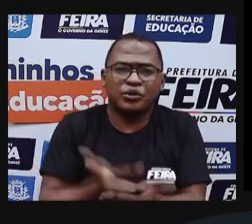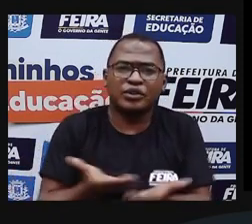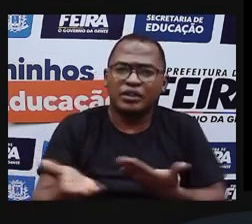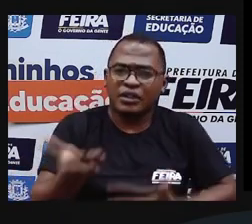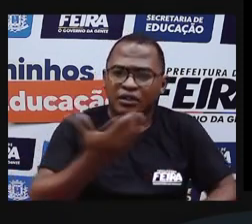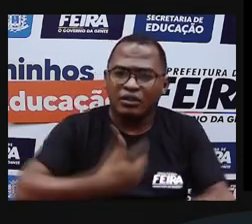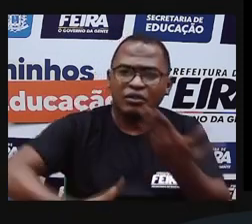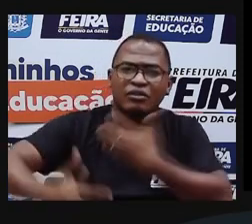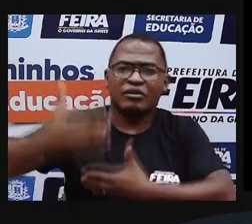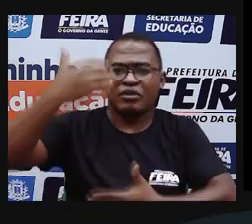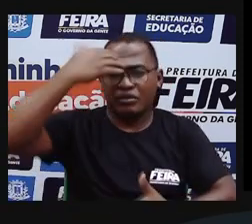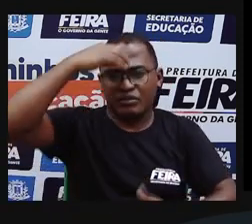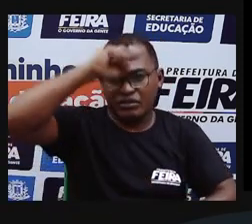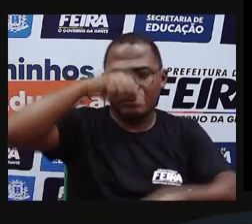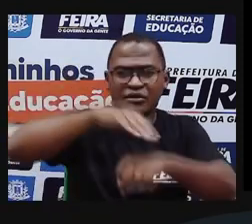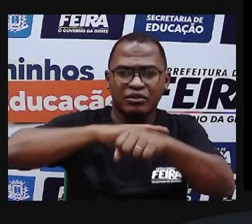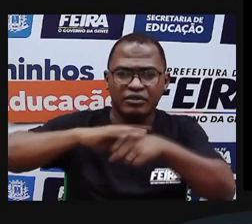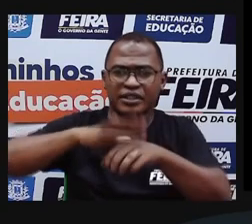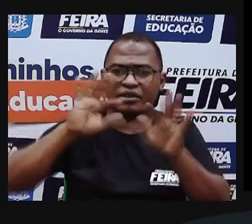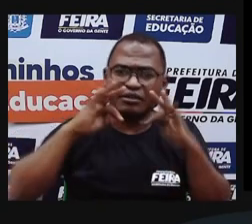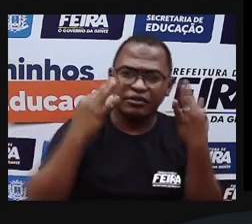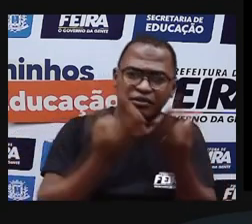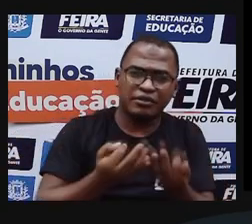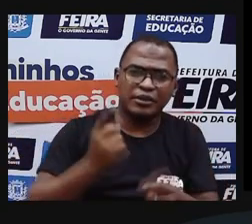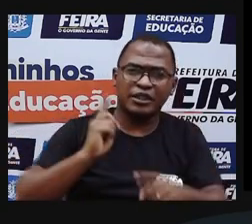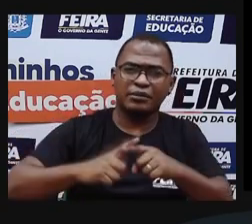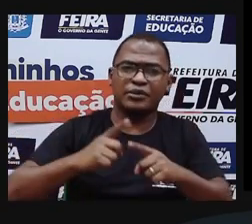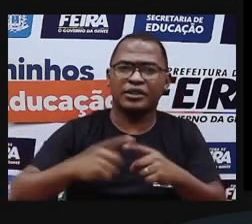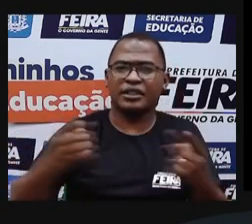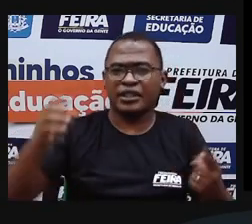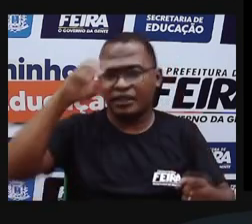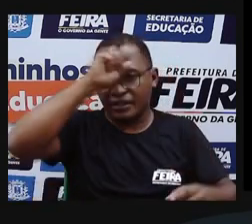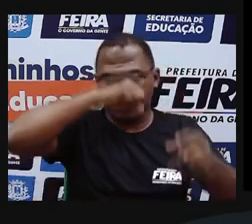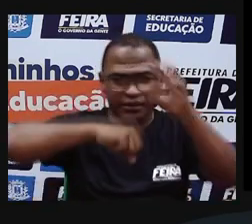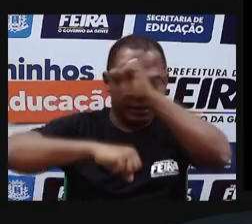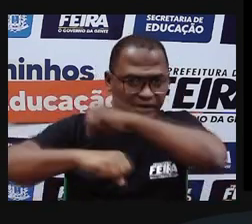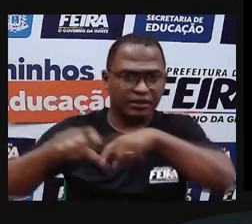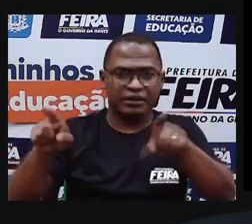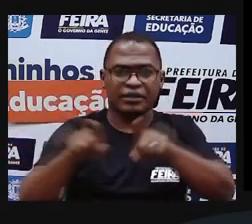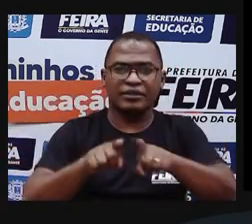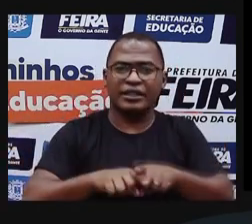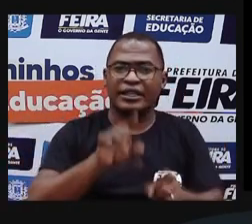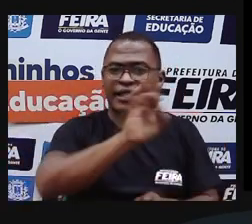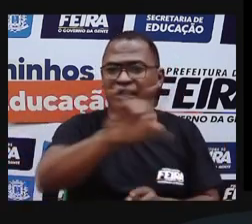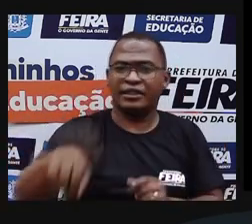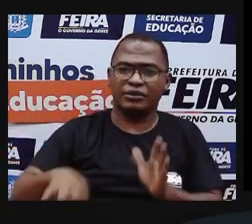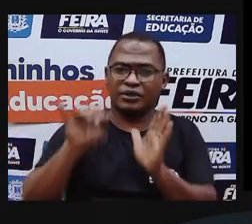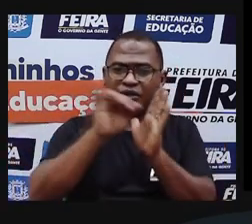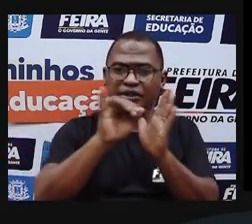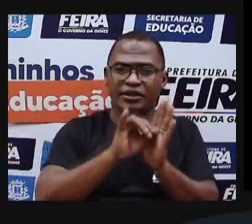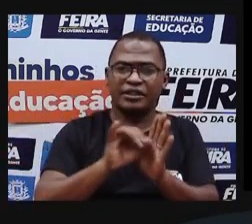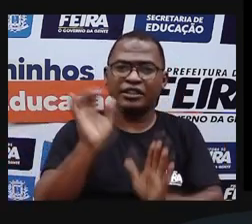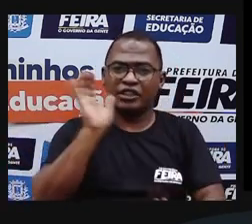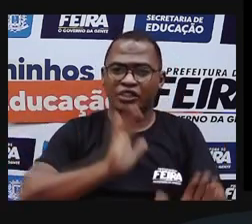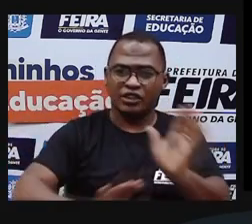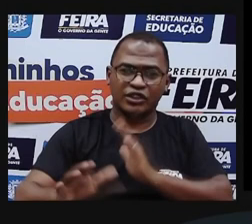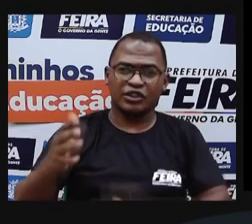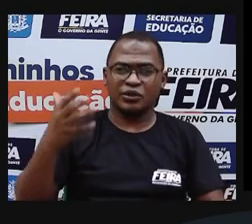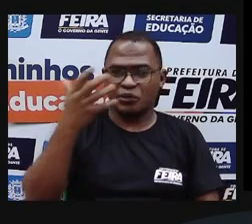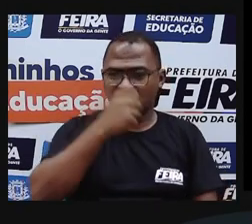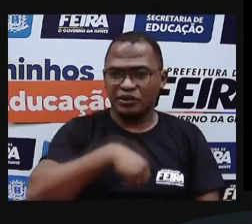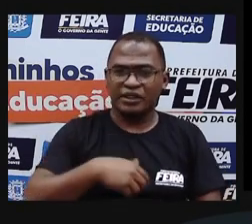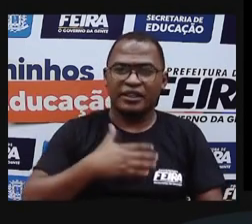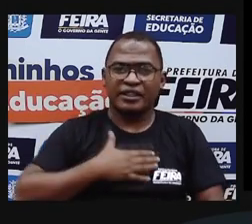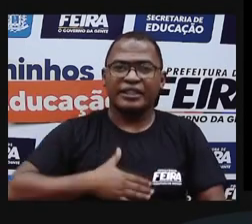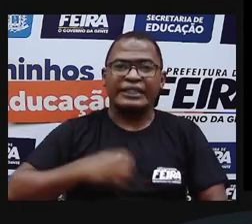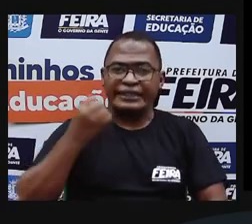outras pessoas da família, para entender um pouco desse processo de construção da sua identidade, tá bom? Se cuidem, se puder, fiquem em